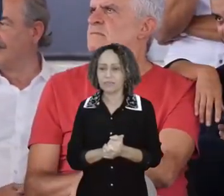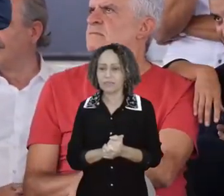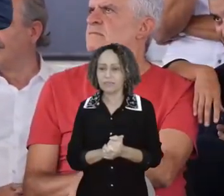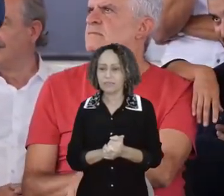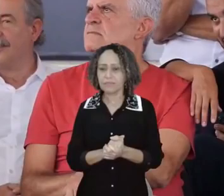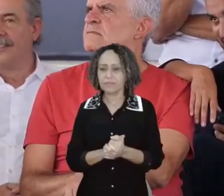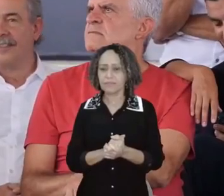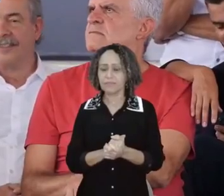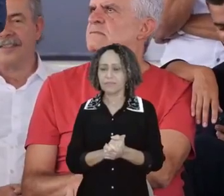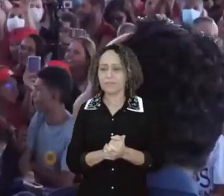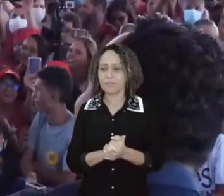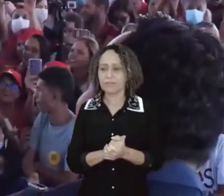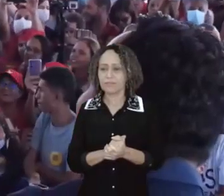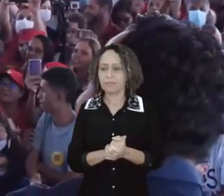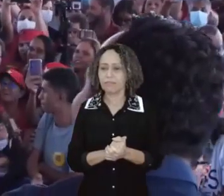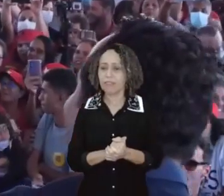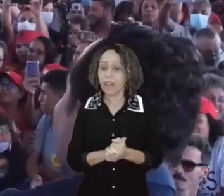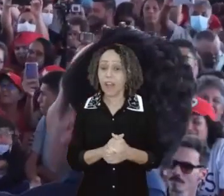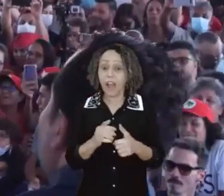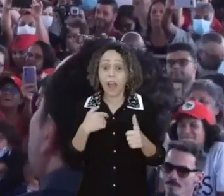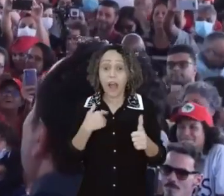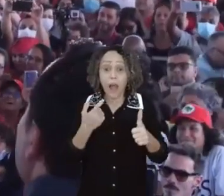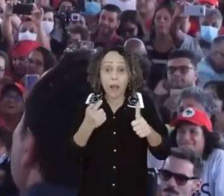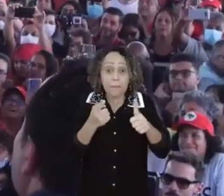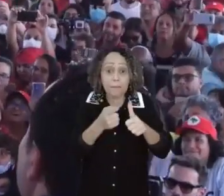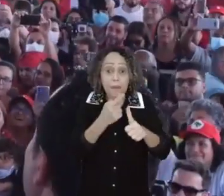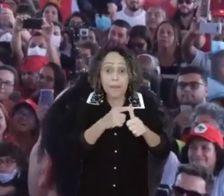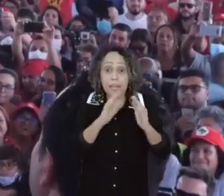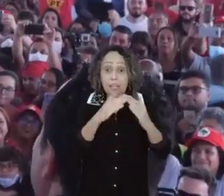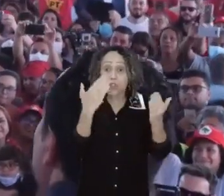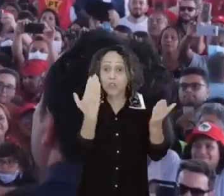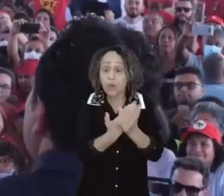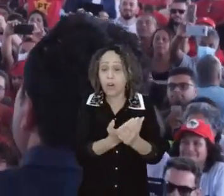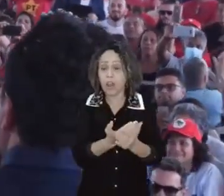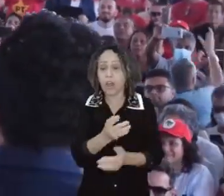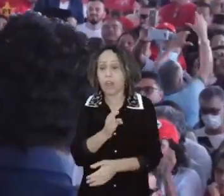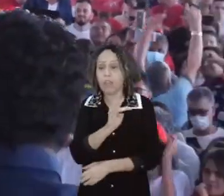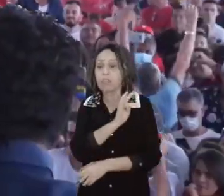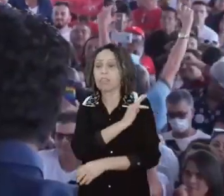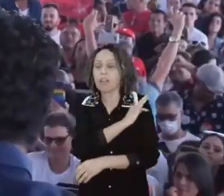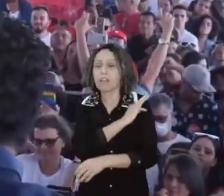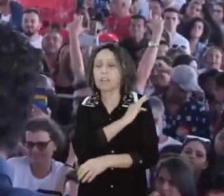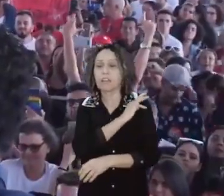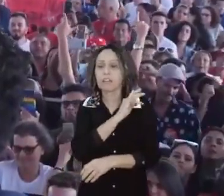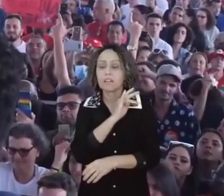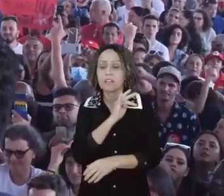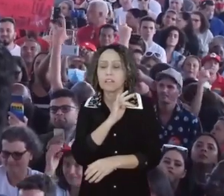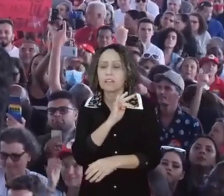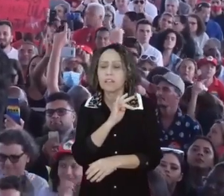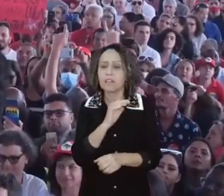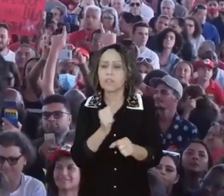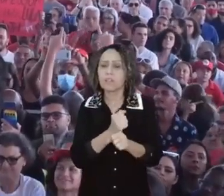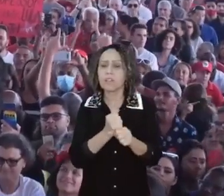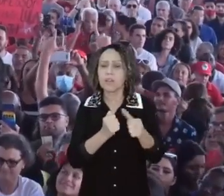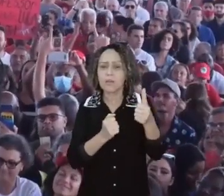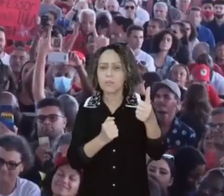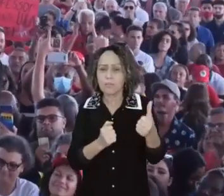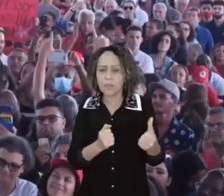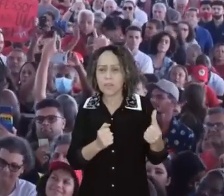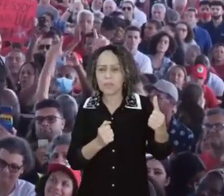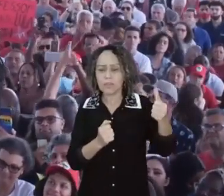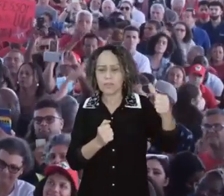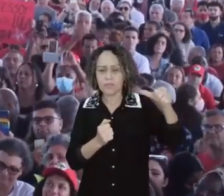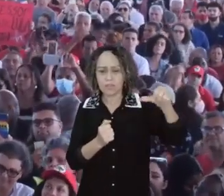A primeira escola técnica no Brasil foi feita em 1909, na cidade de Campos, no Rio de